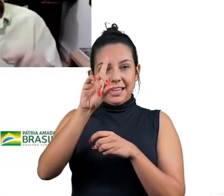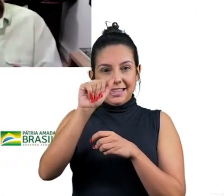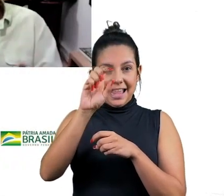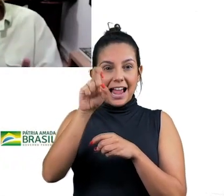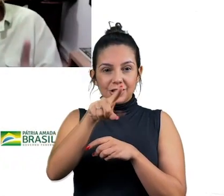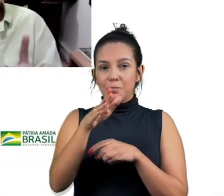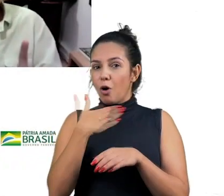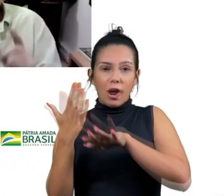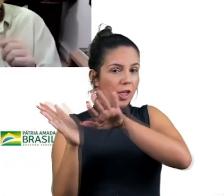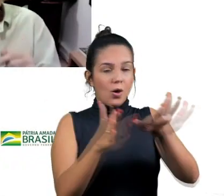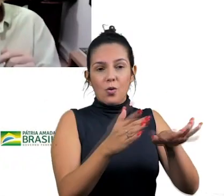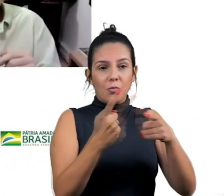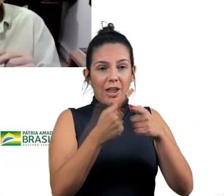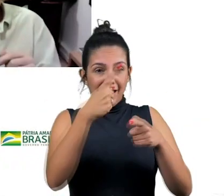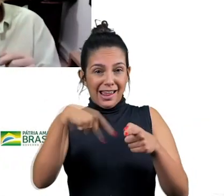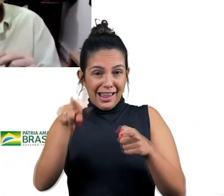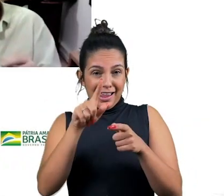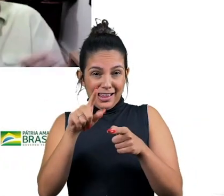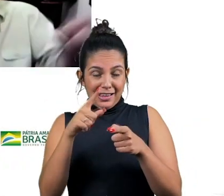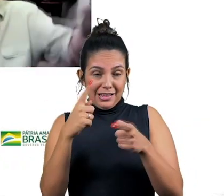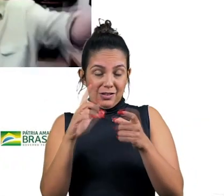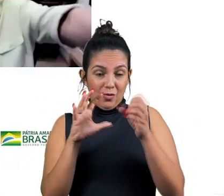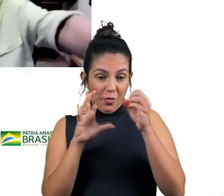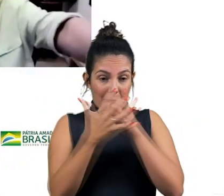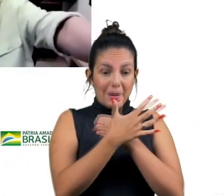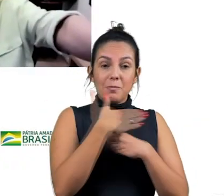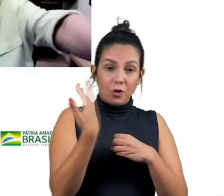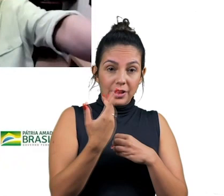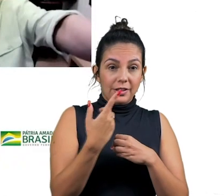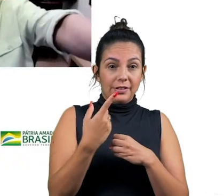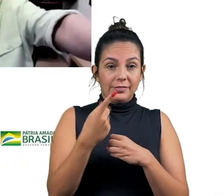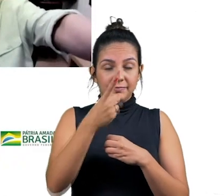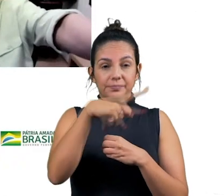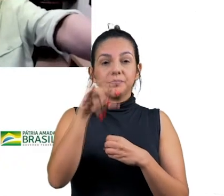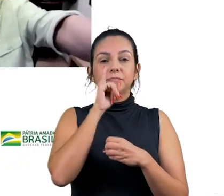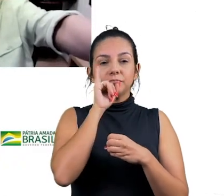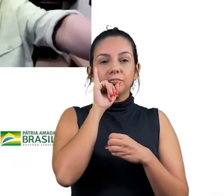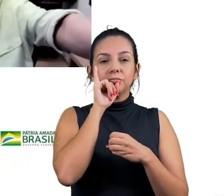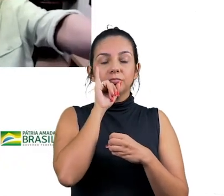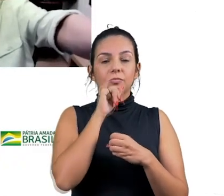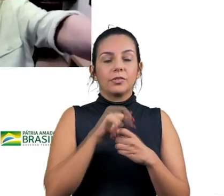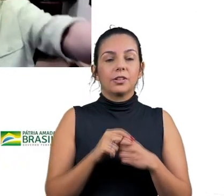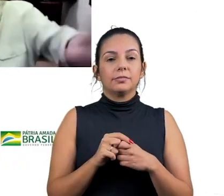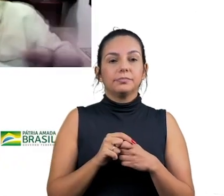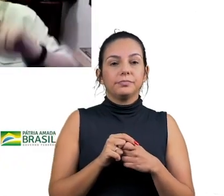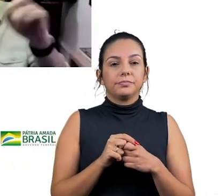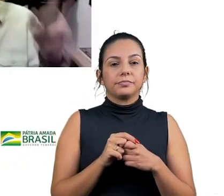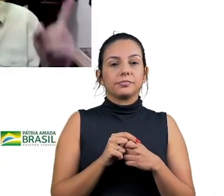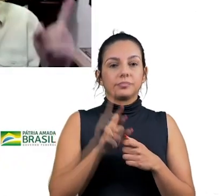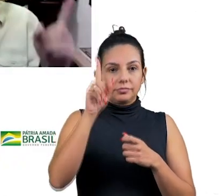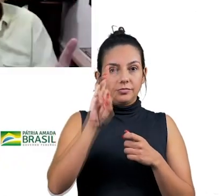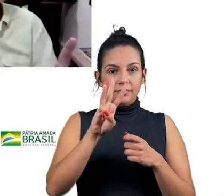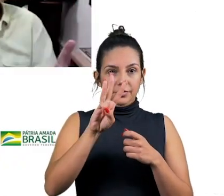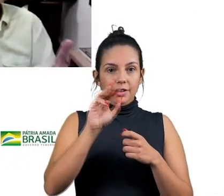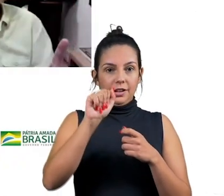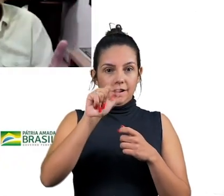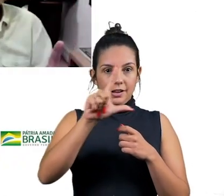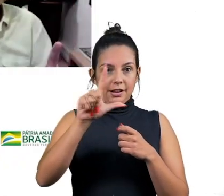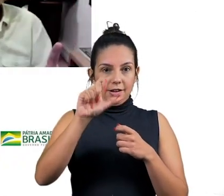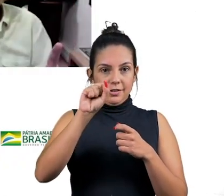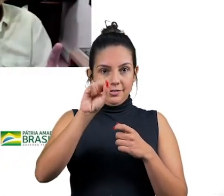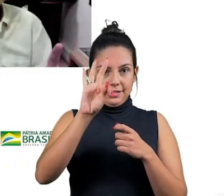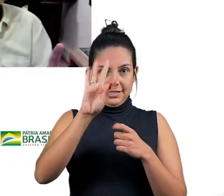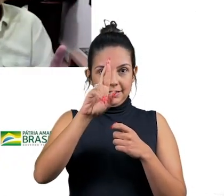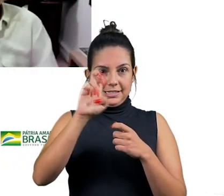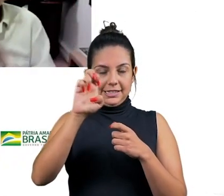conta, e veja bem, não é só a sociedade, os carinhas lá de Wall Street, que viviam do credo